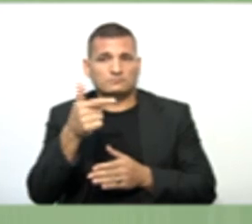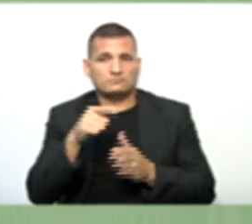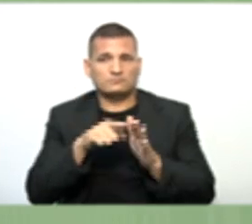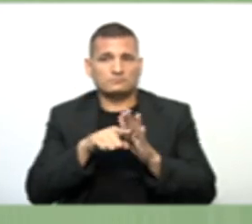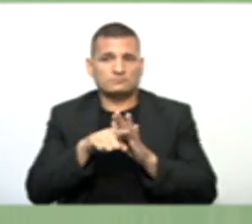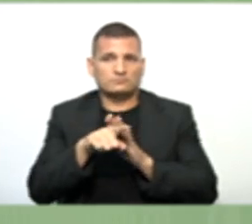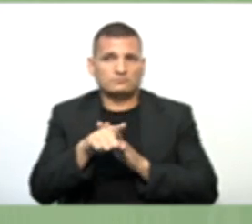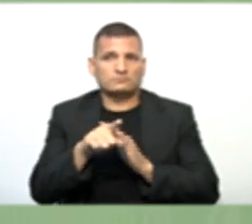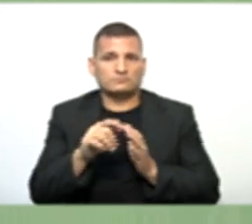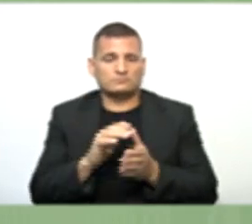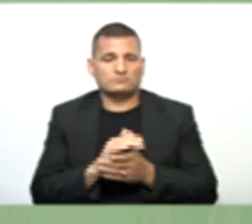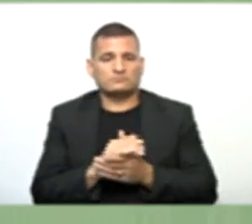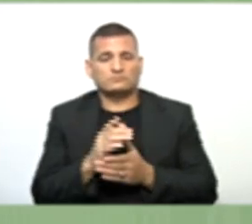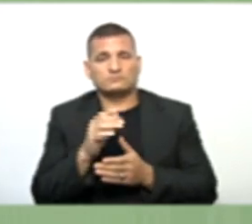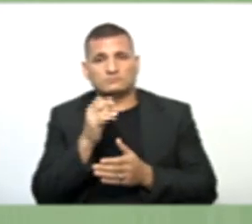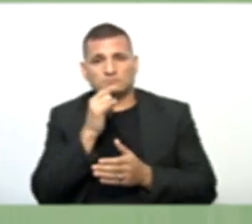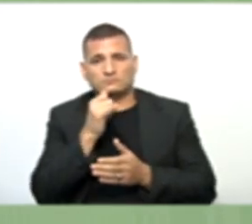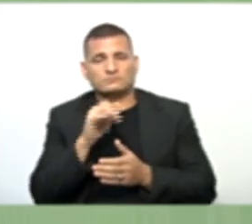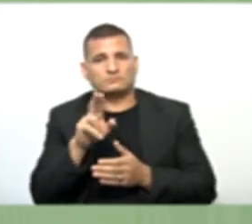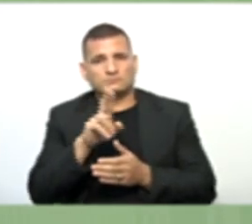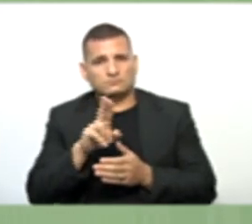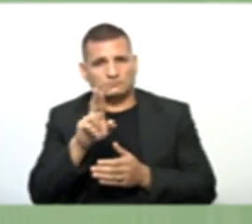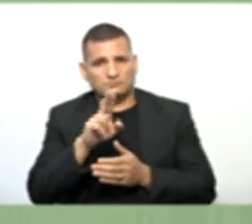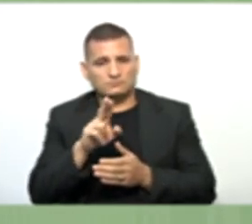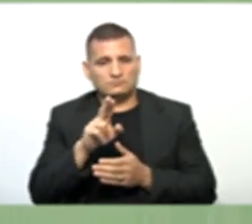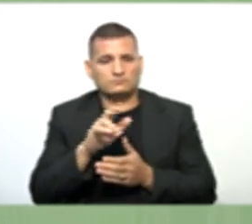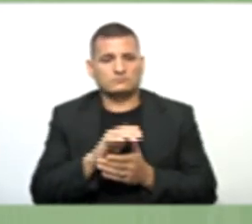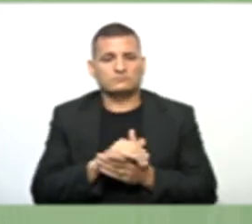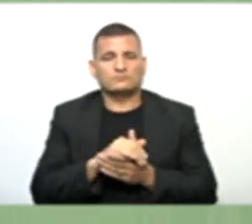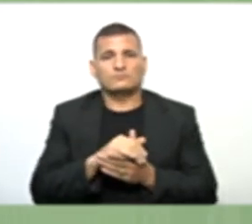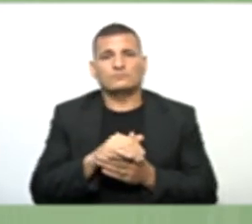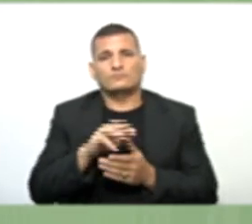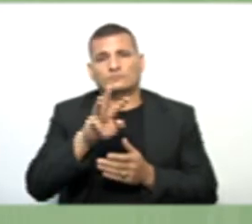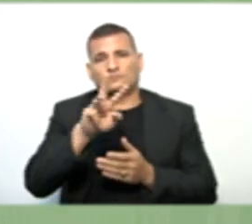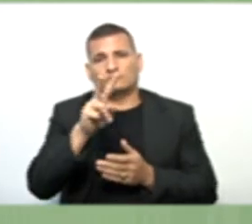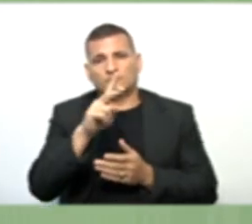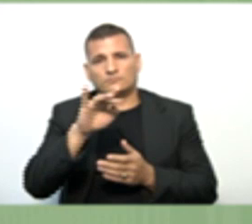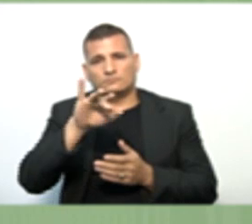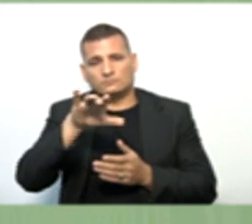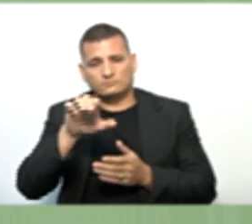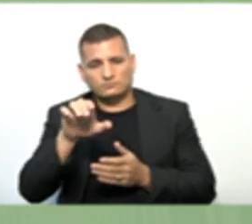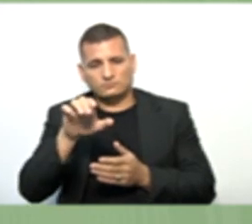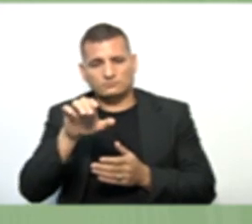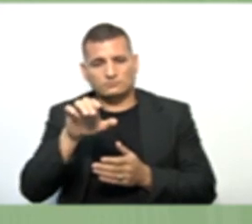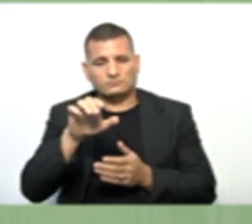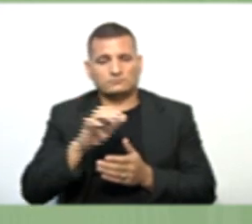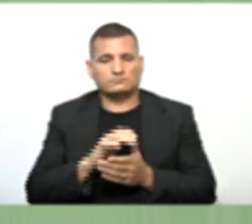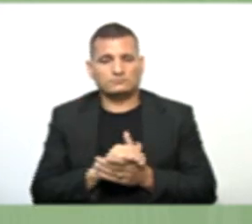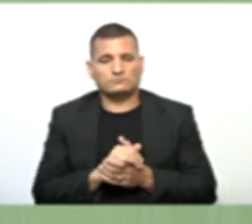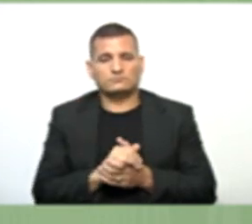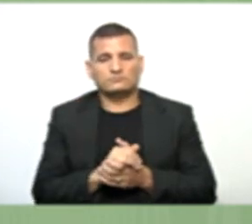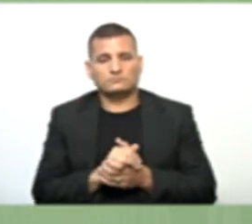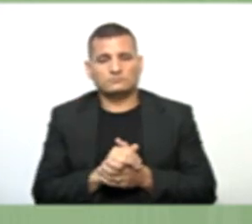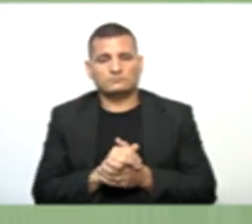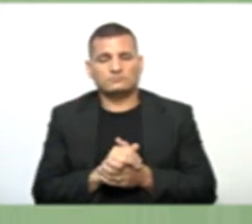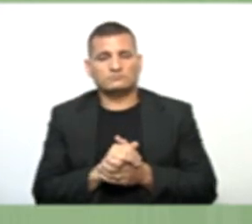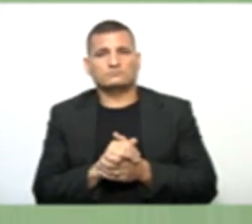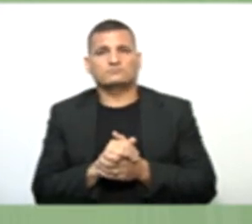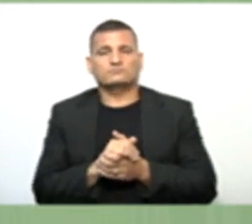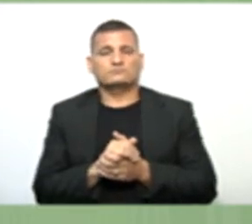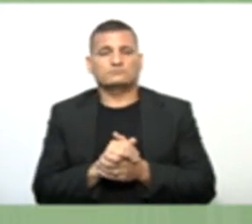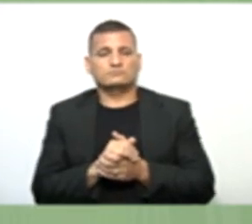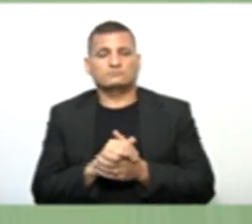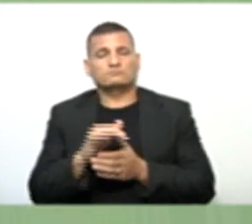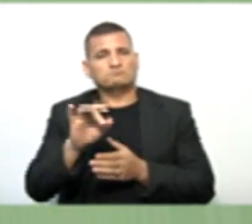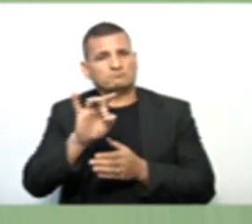Então, quando eu estou utilizando o comando while, isso que o professor Eduardo falou é muito importante. Aqui, ó, no comando while é somente